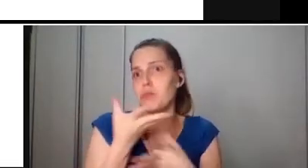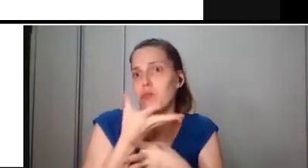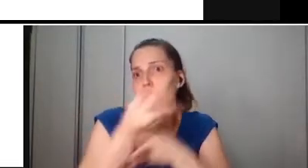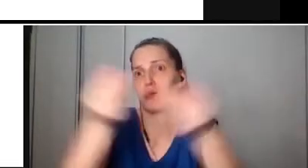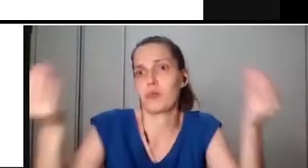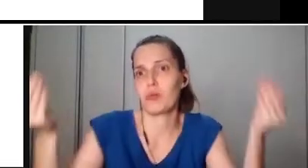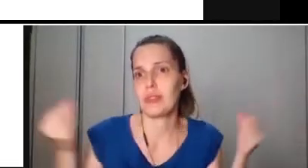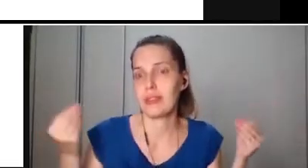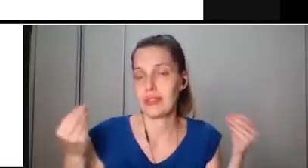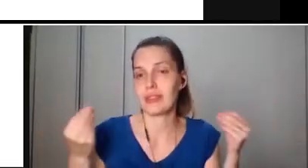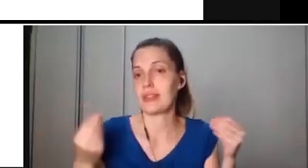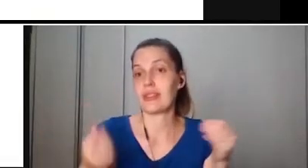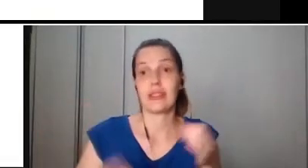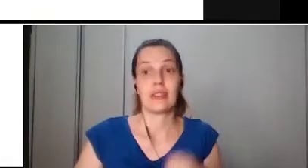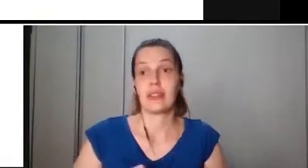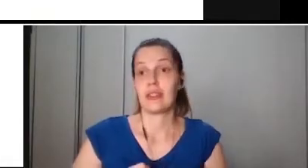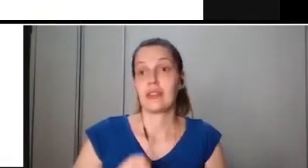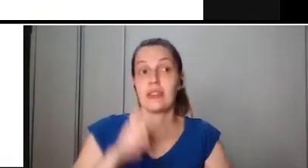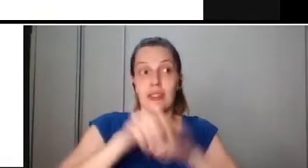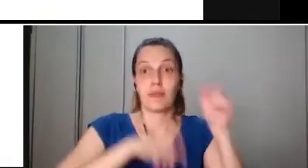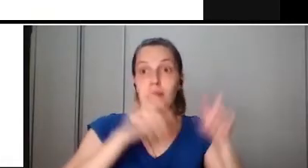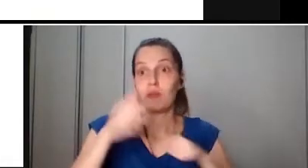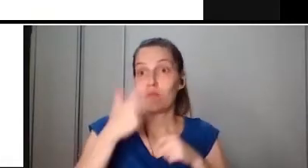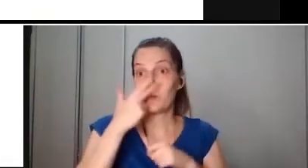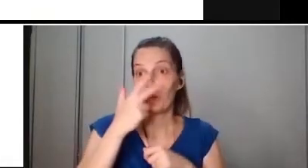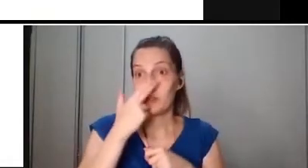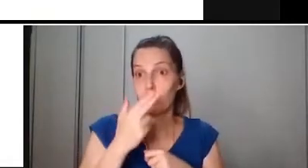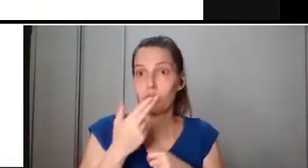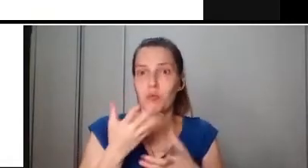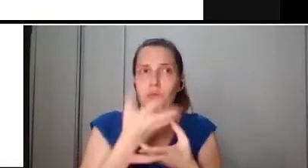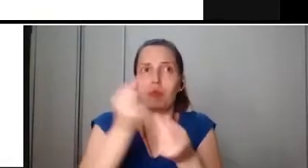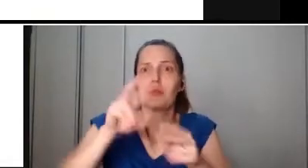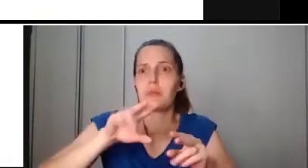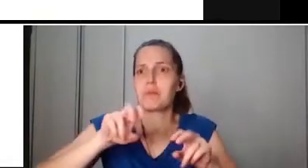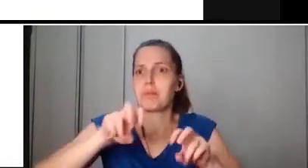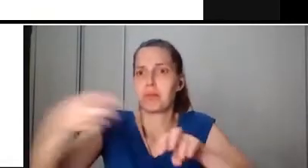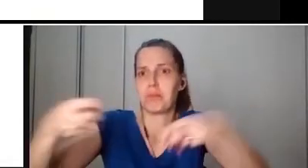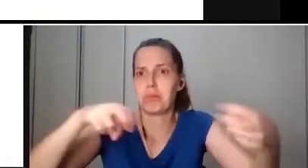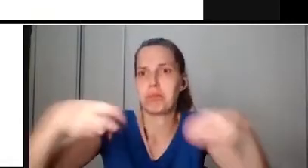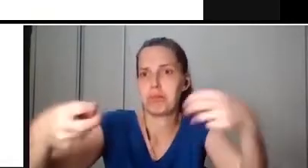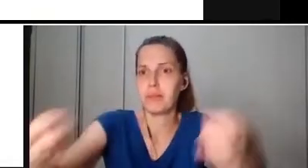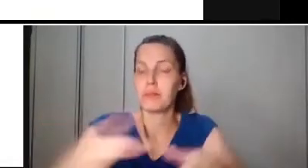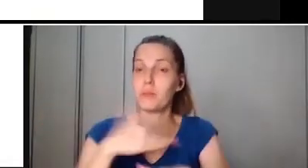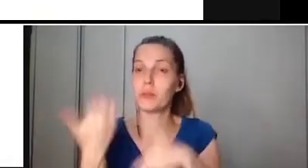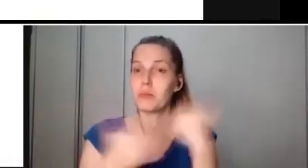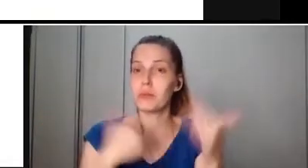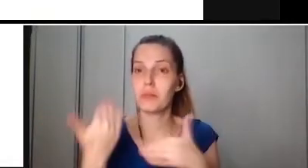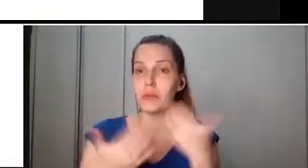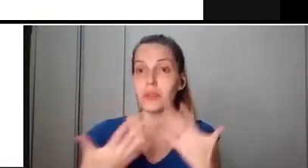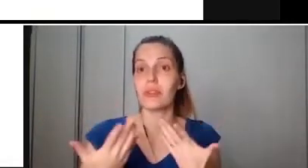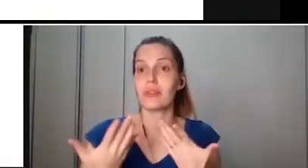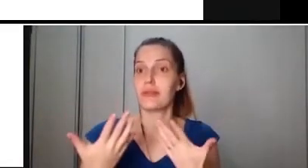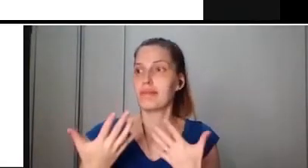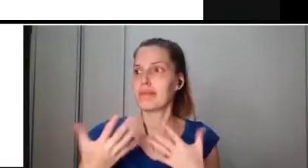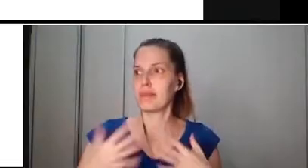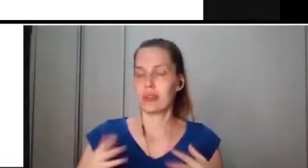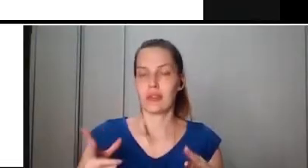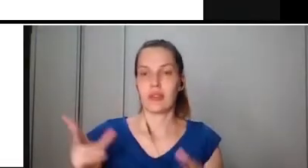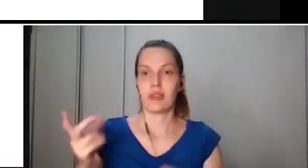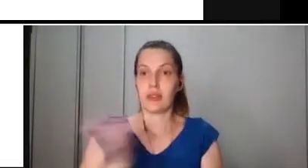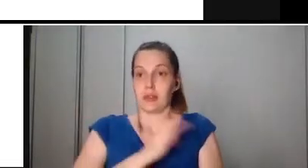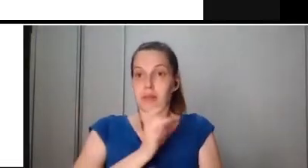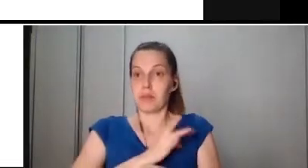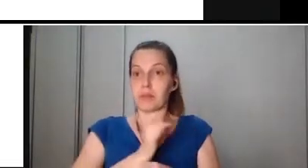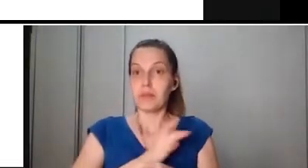ponto delas todas quererem passar pelo transtorno de mudar seus comportamentos